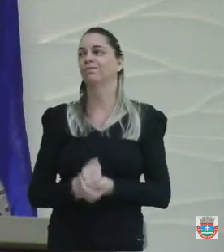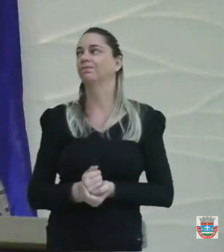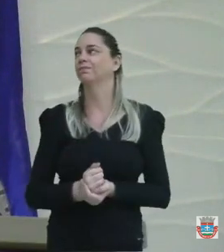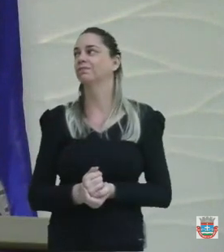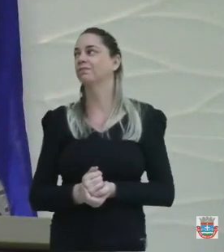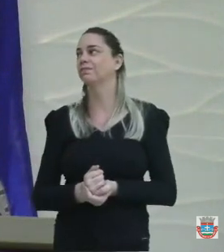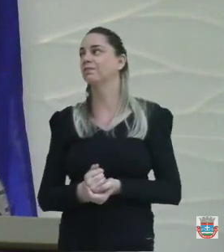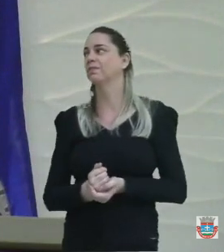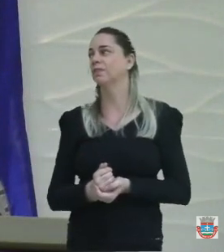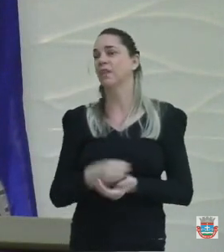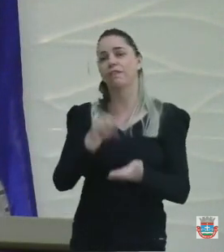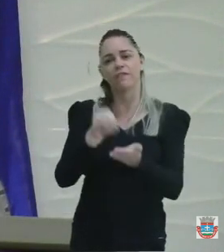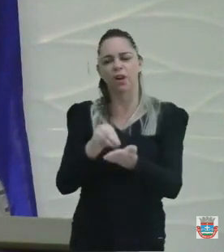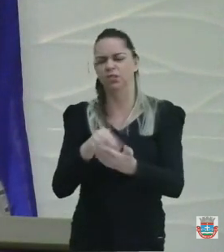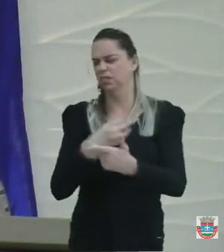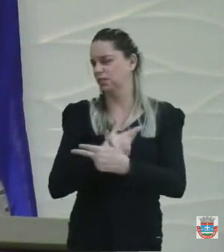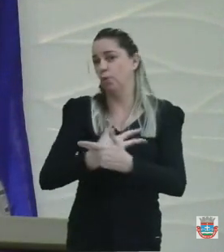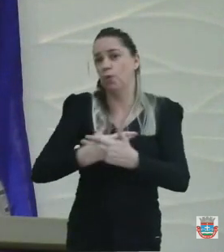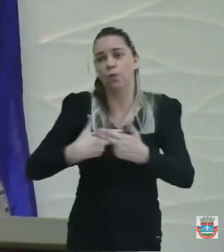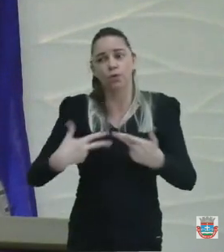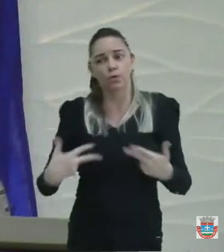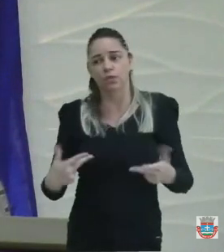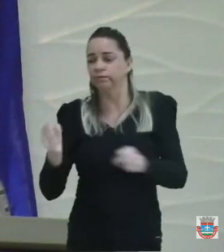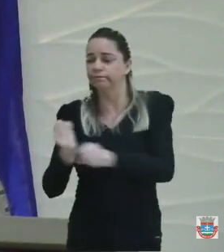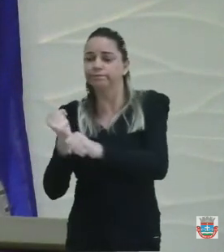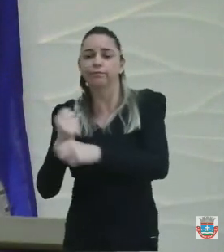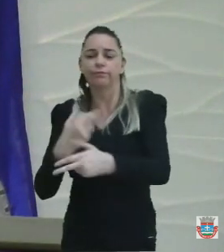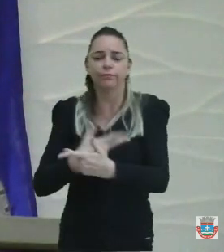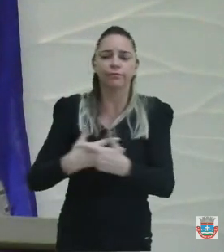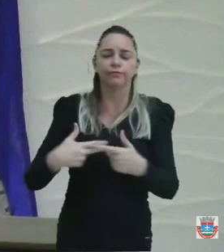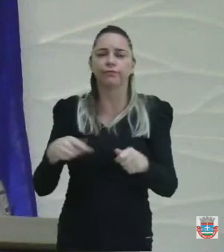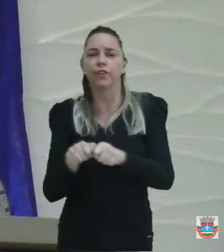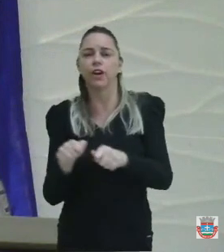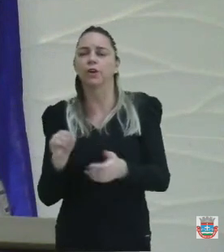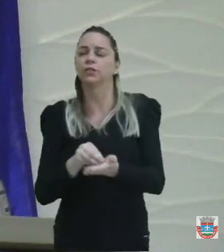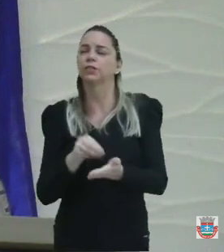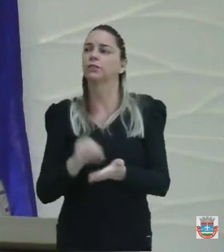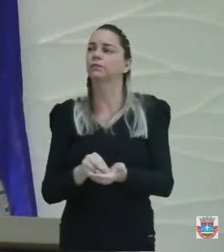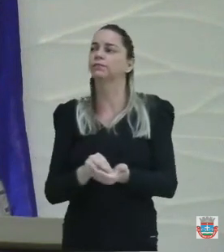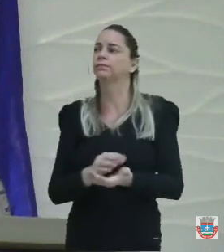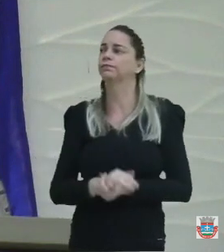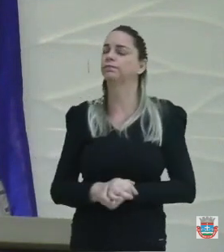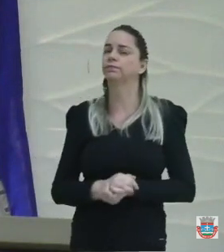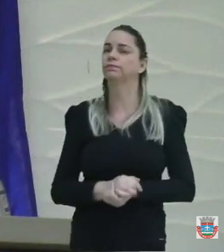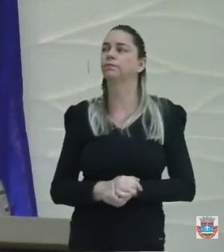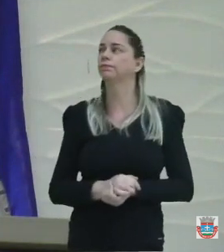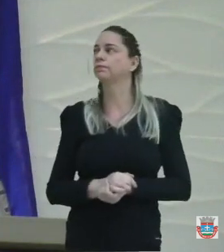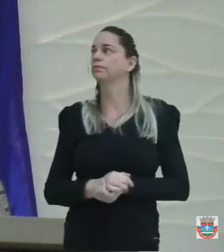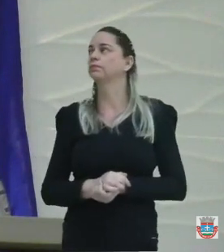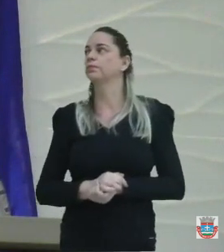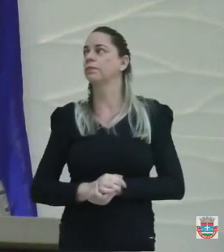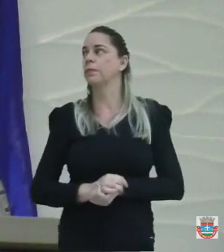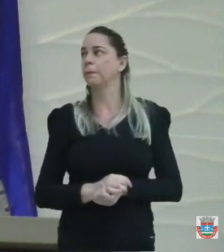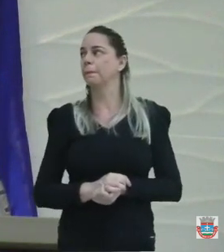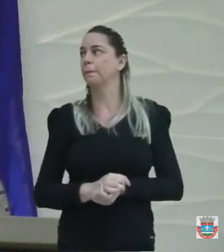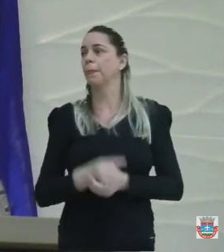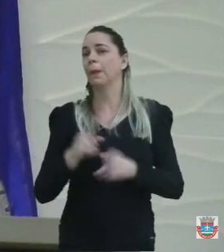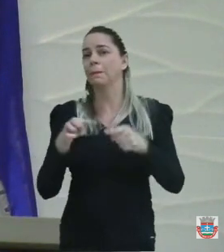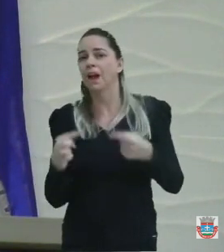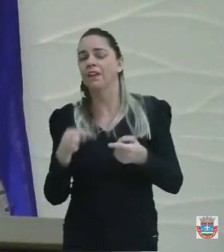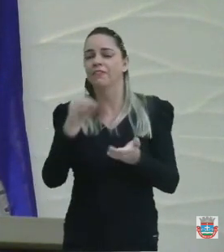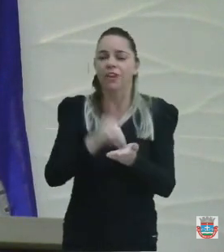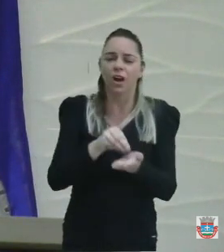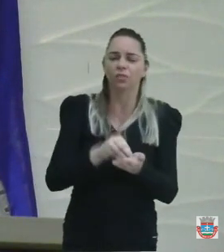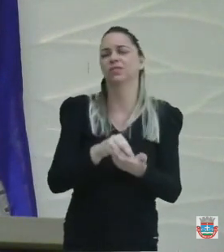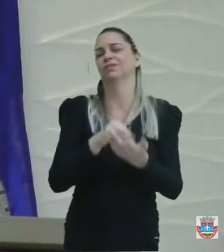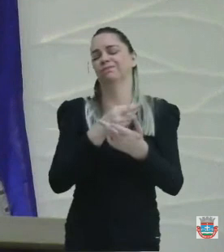quando vai, falta material, o pessoal da Compesa tem boa vontade, tem, vão trabalhar, vão, mas falta